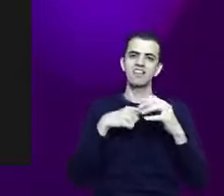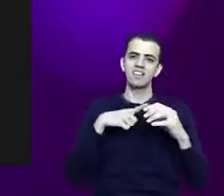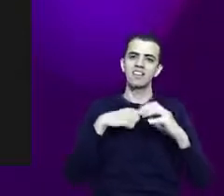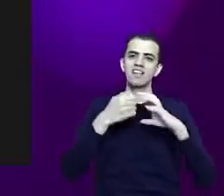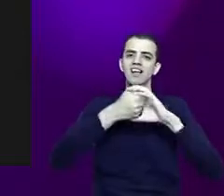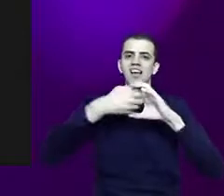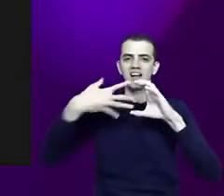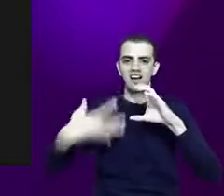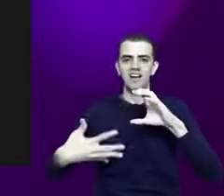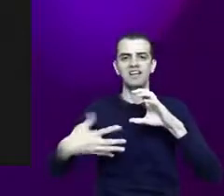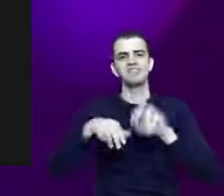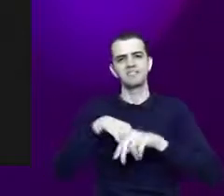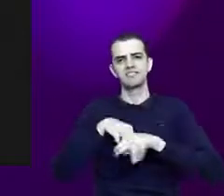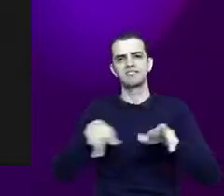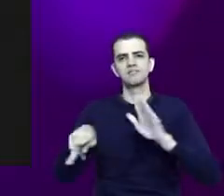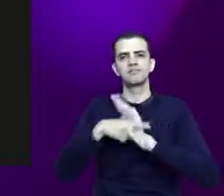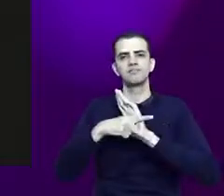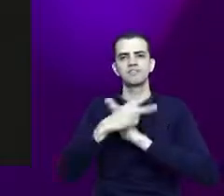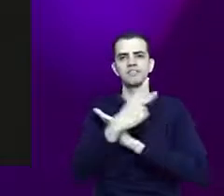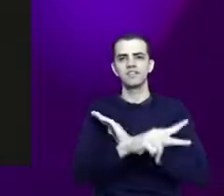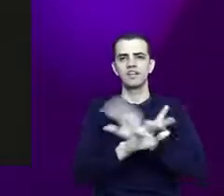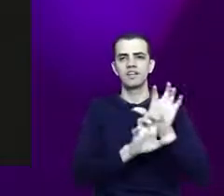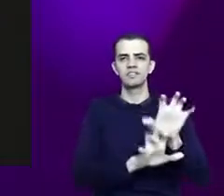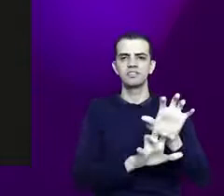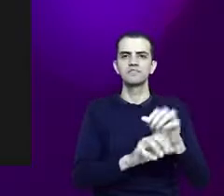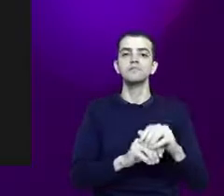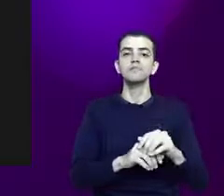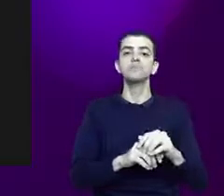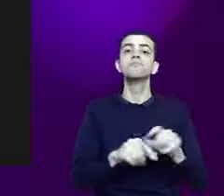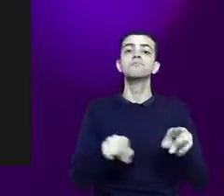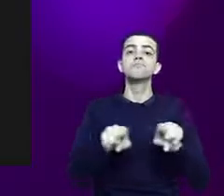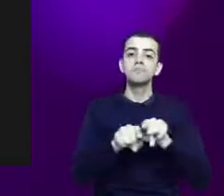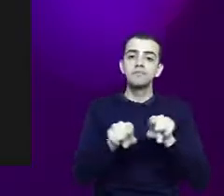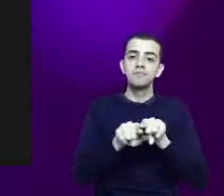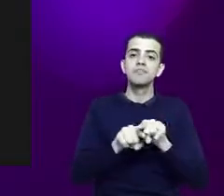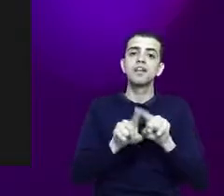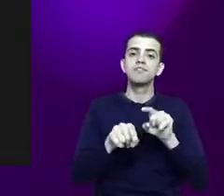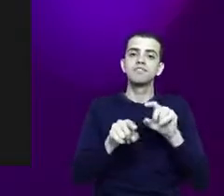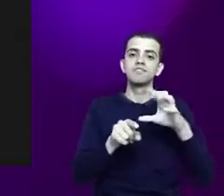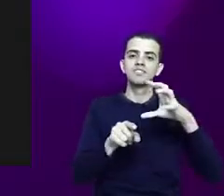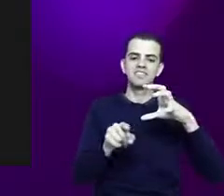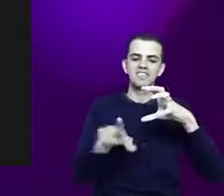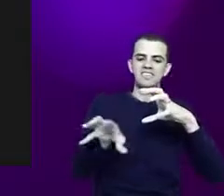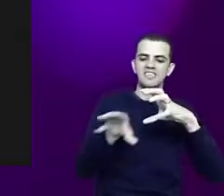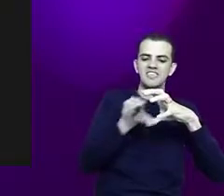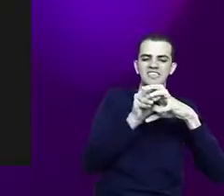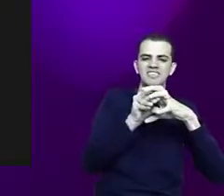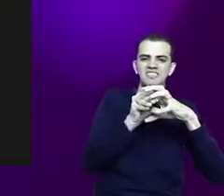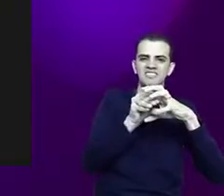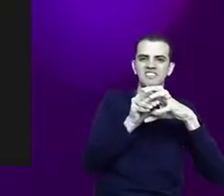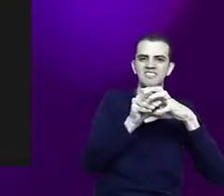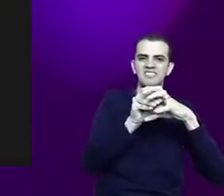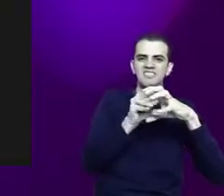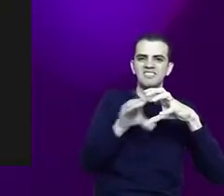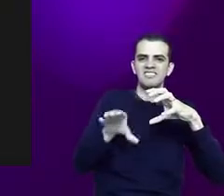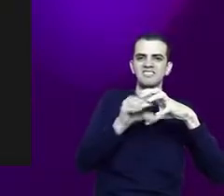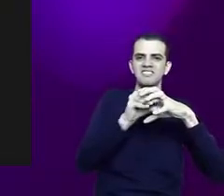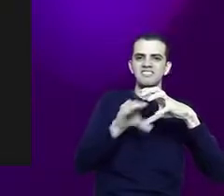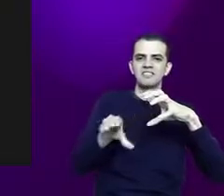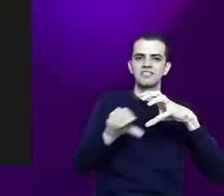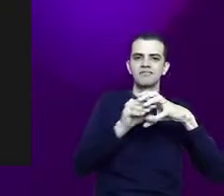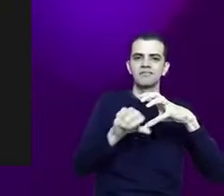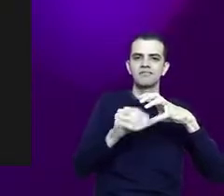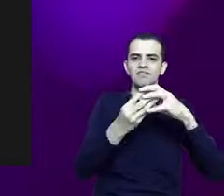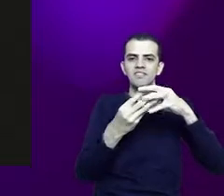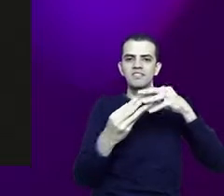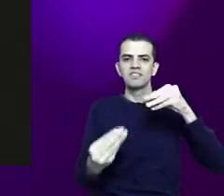da antiversão do colo femoral, estreitamento do canal femoral, acetábulos geralmente com pouco